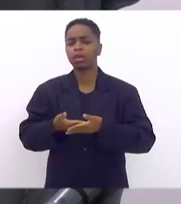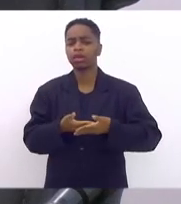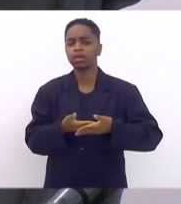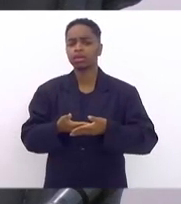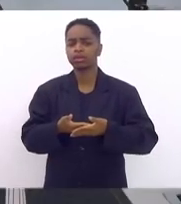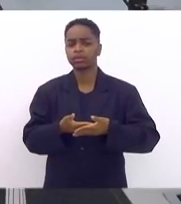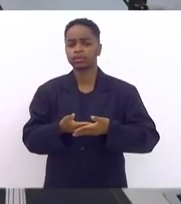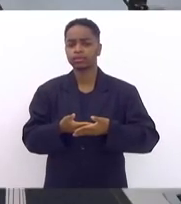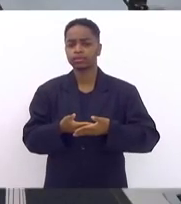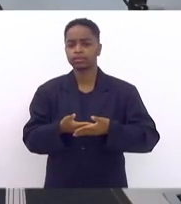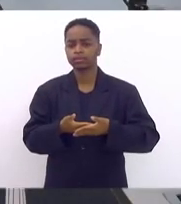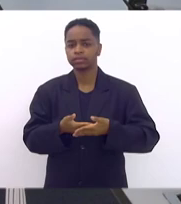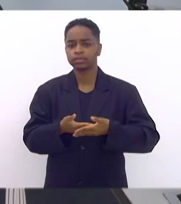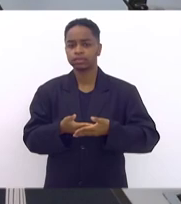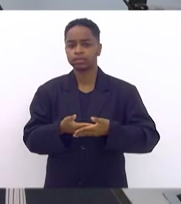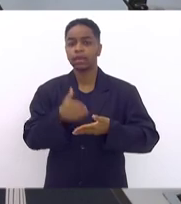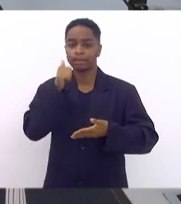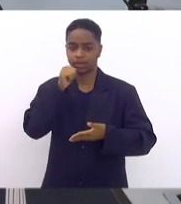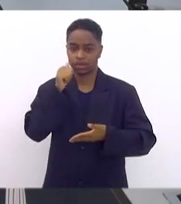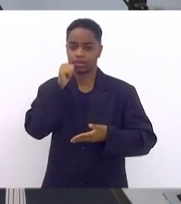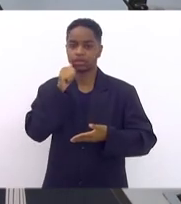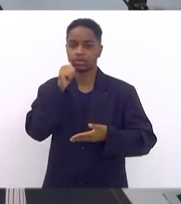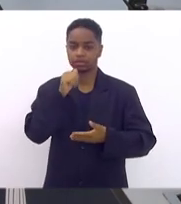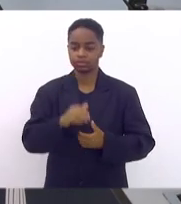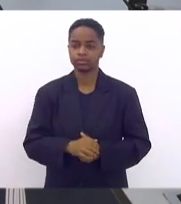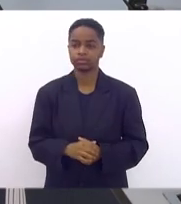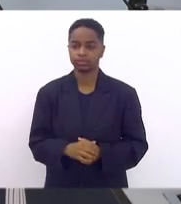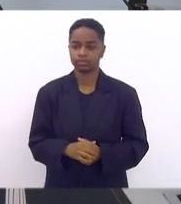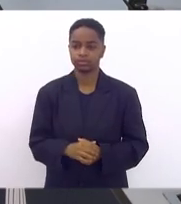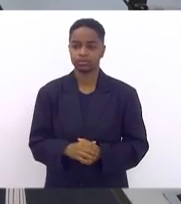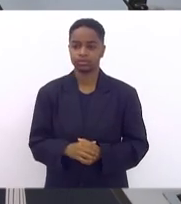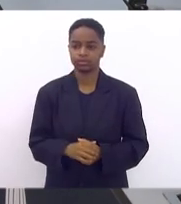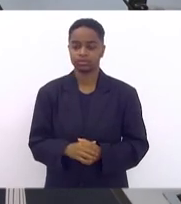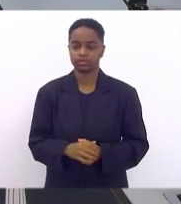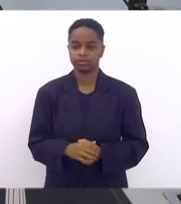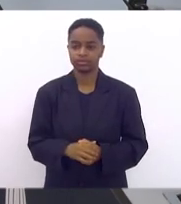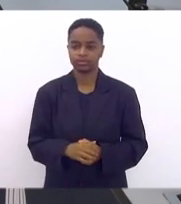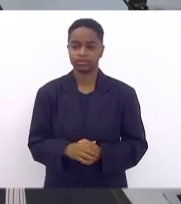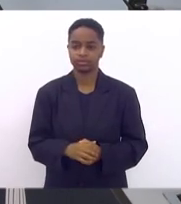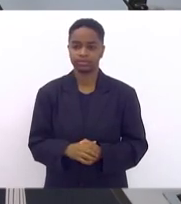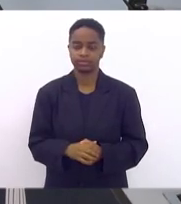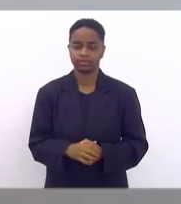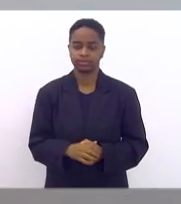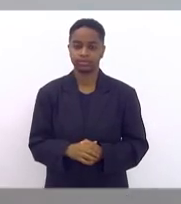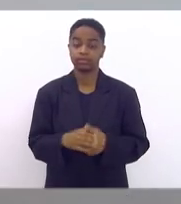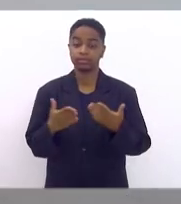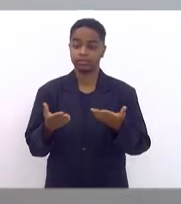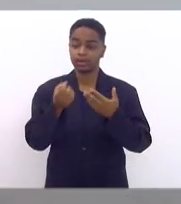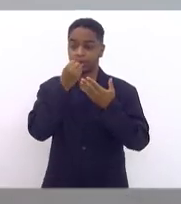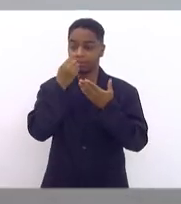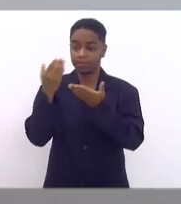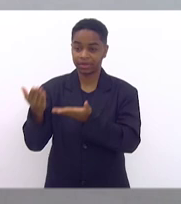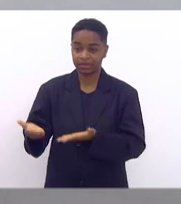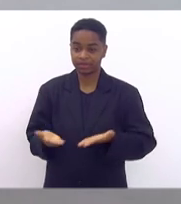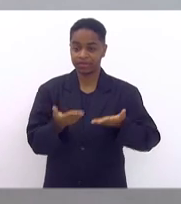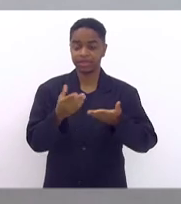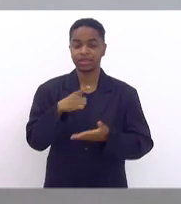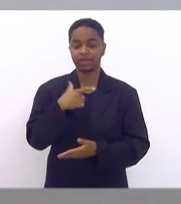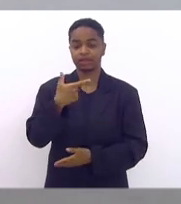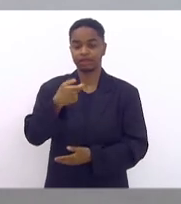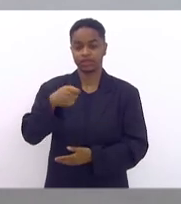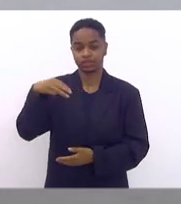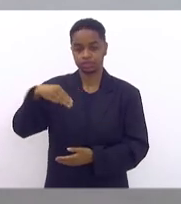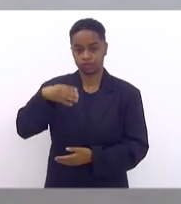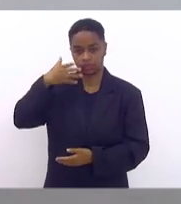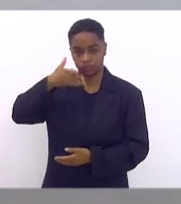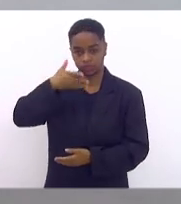bebê? É menina, o Jorge. Ah, muito bem. Então, seja bem-vinda. A senhora tem 20 minutos para a